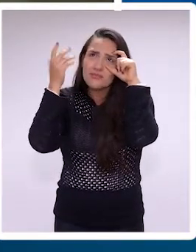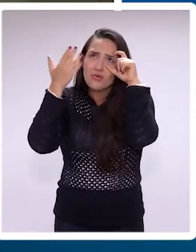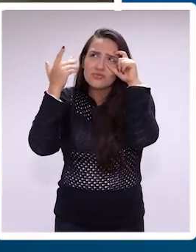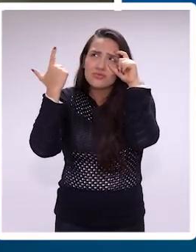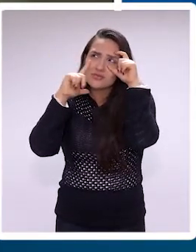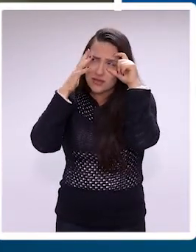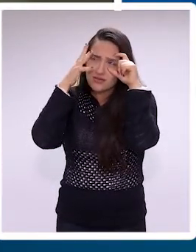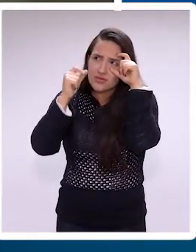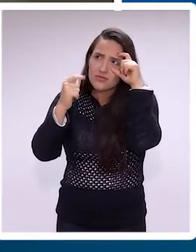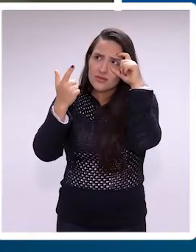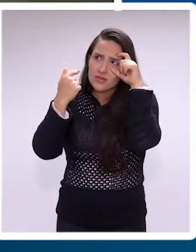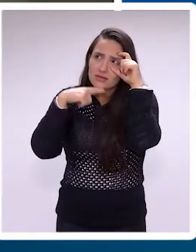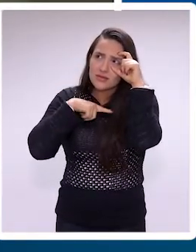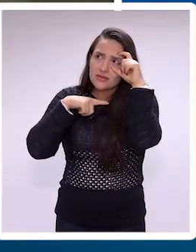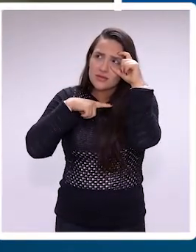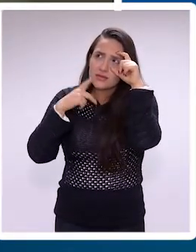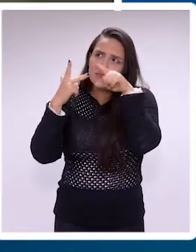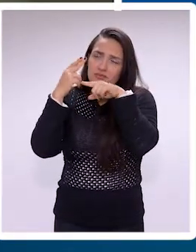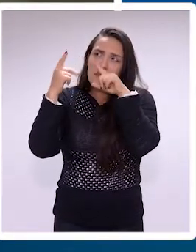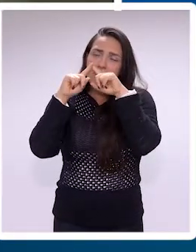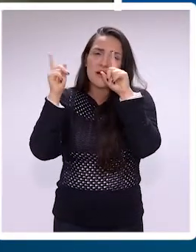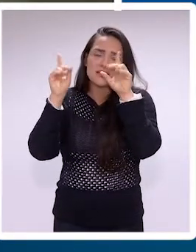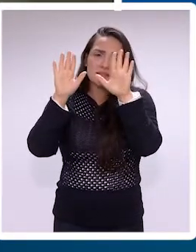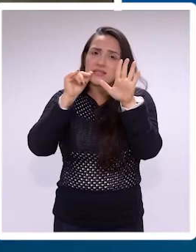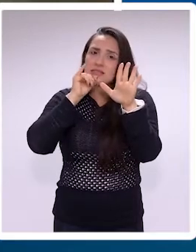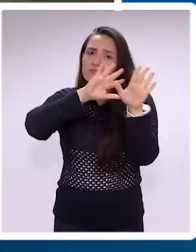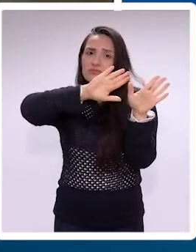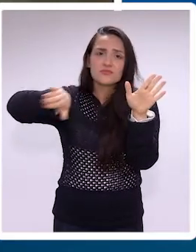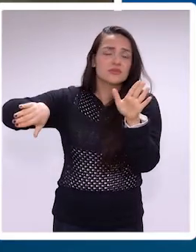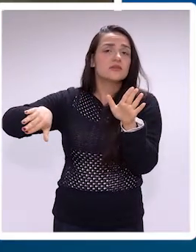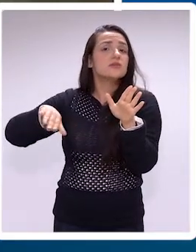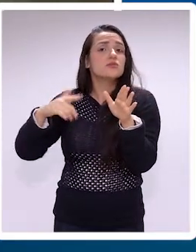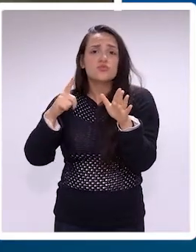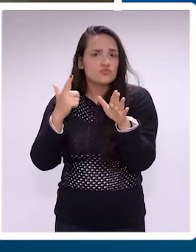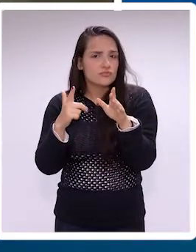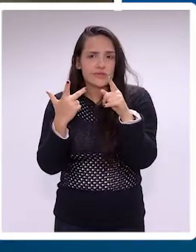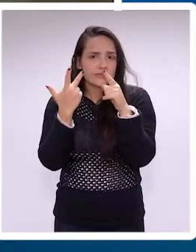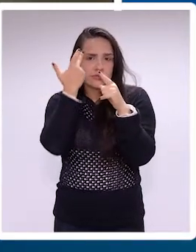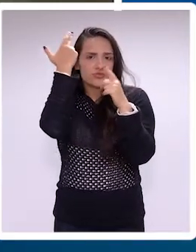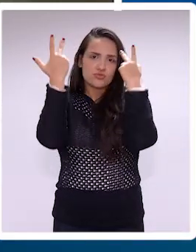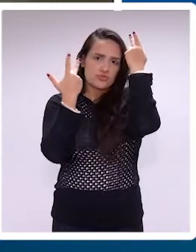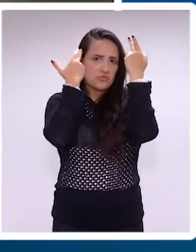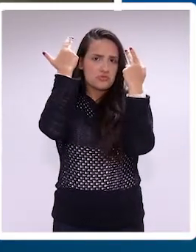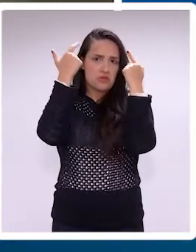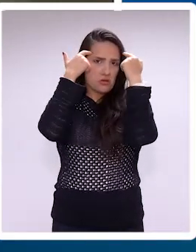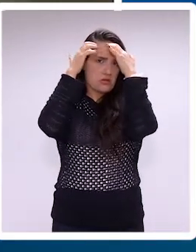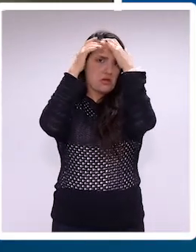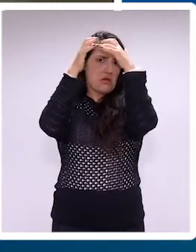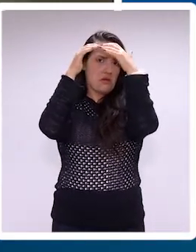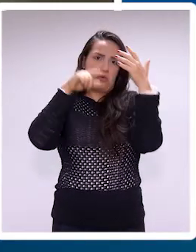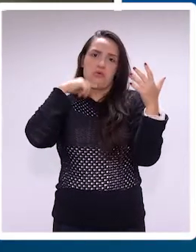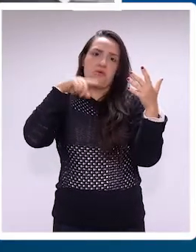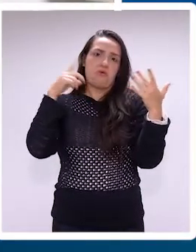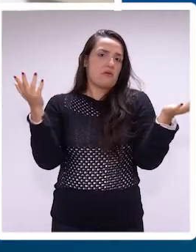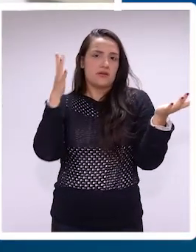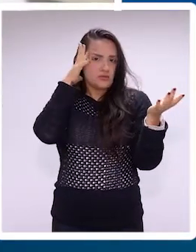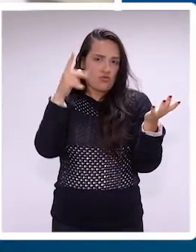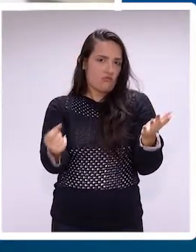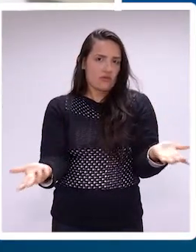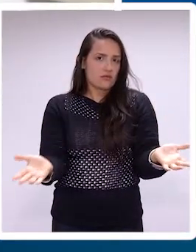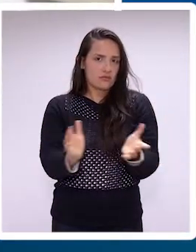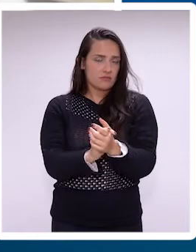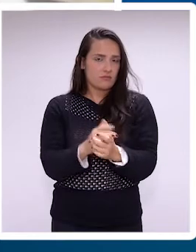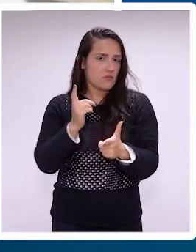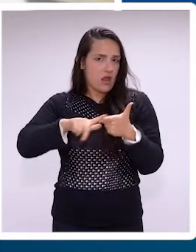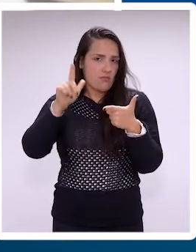né? Mas nós não temos cirurgia para depressão. Nós não temos cirurgia para ansiedade. E não adianta